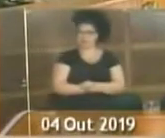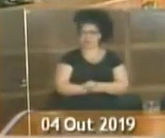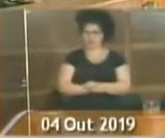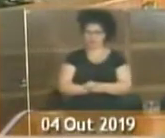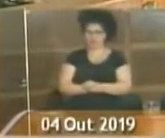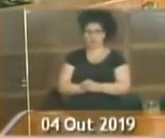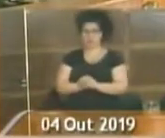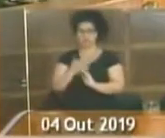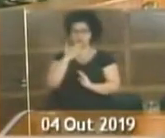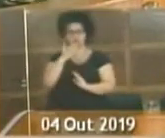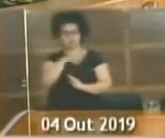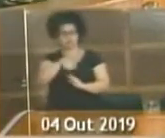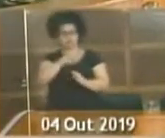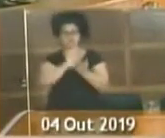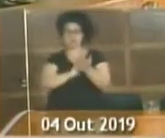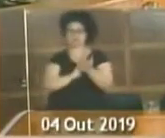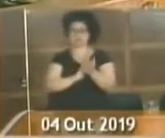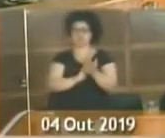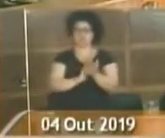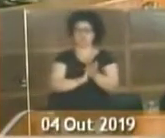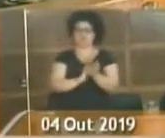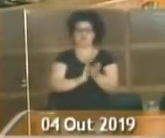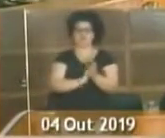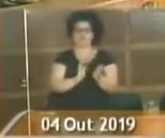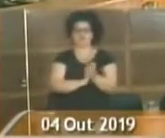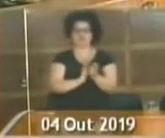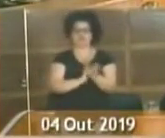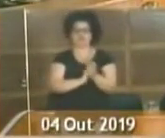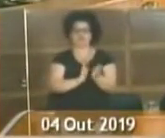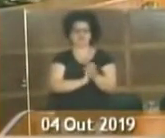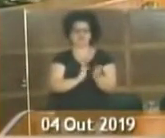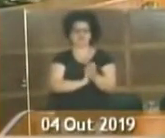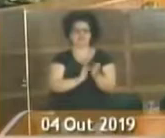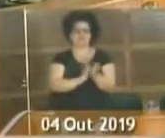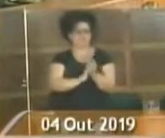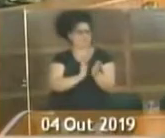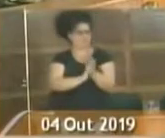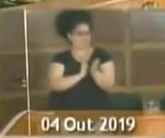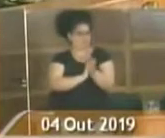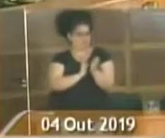queria uma salva de palmas para essas crianças que estão aí.